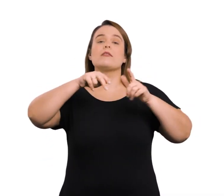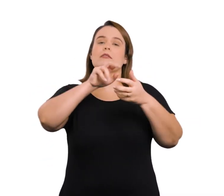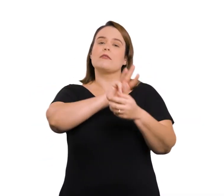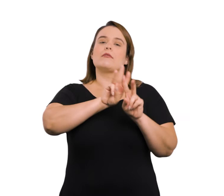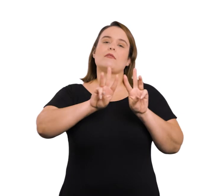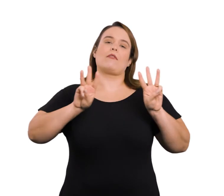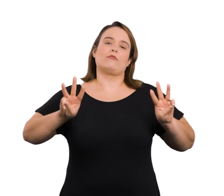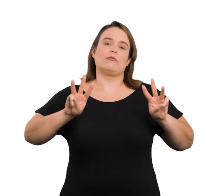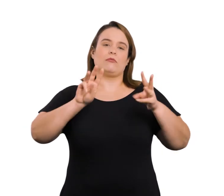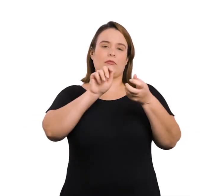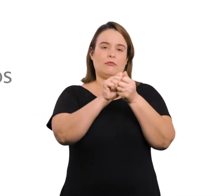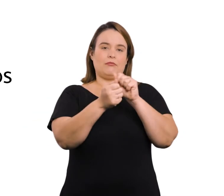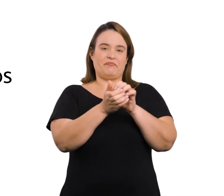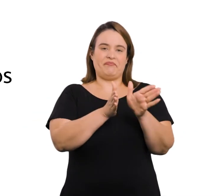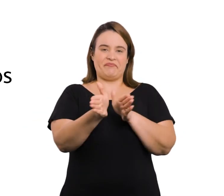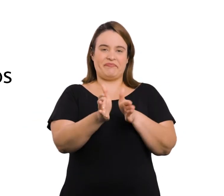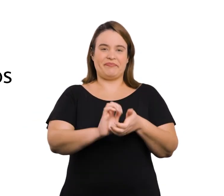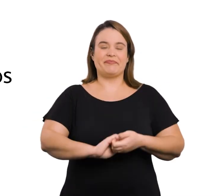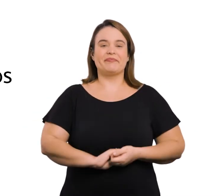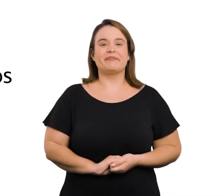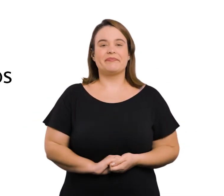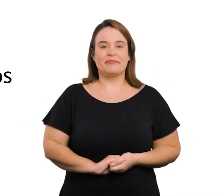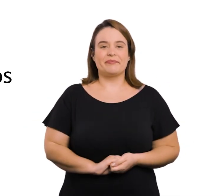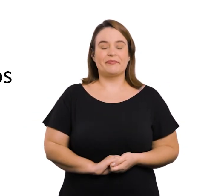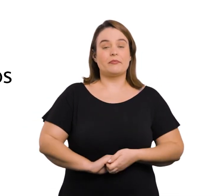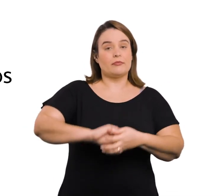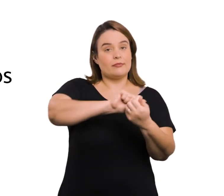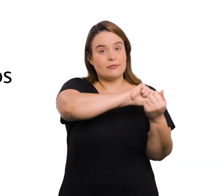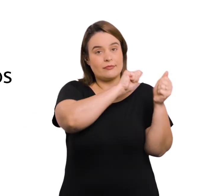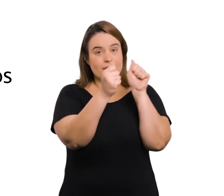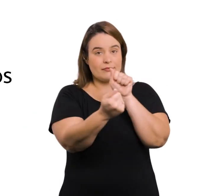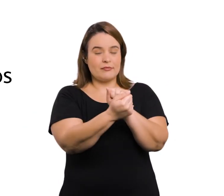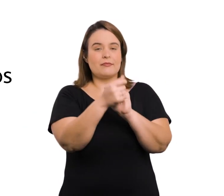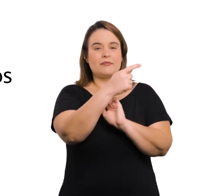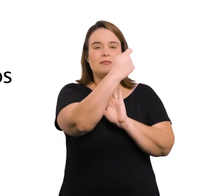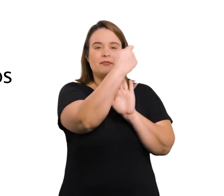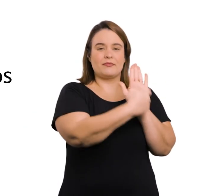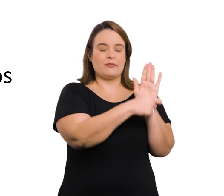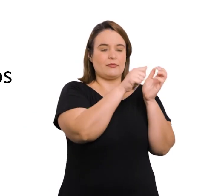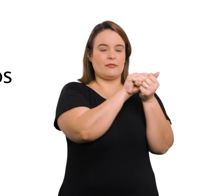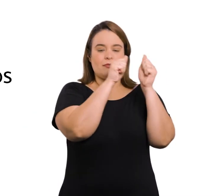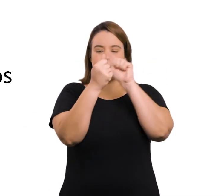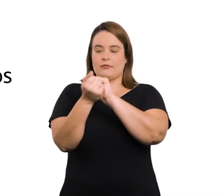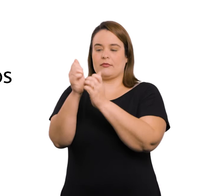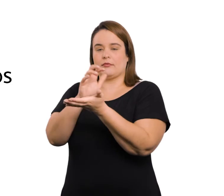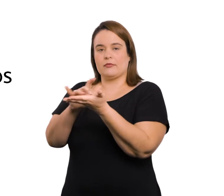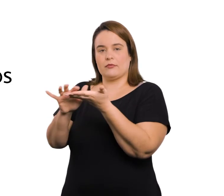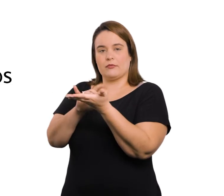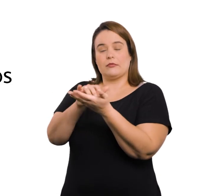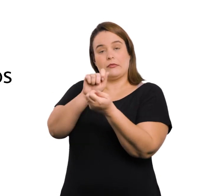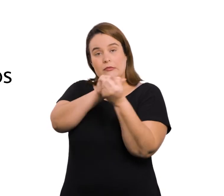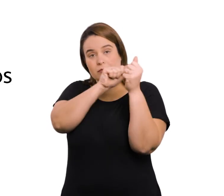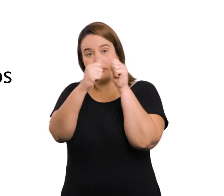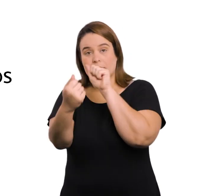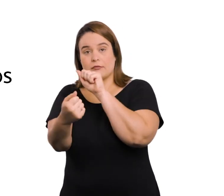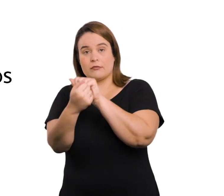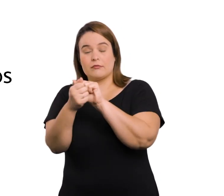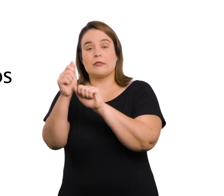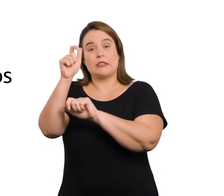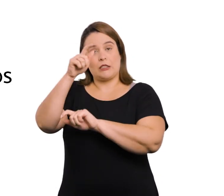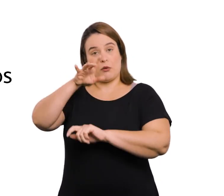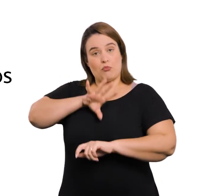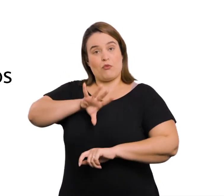sites acessíveis. Conversores. Transcrição de textos escritos no sistema Braille para